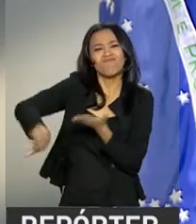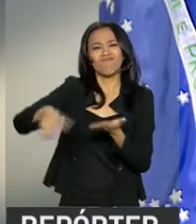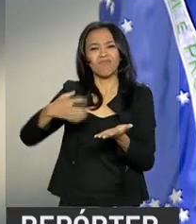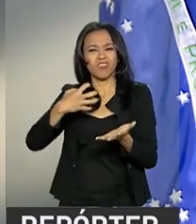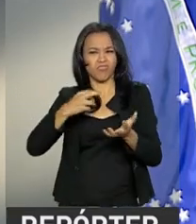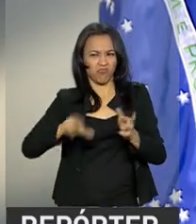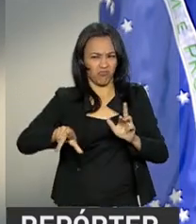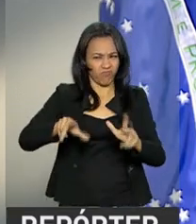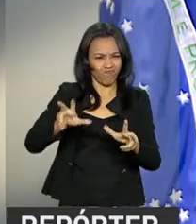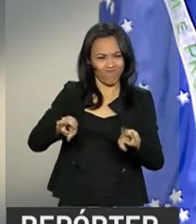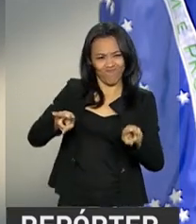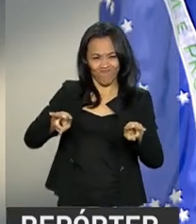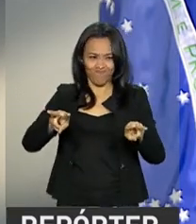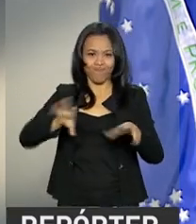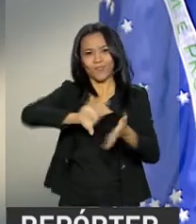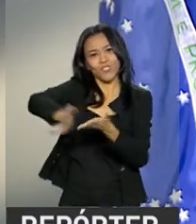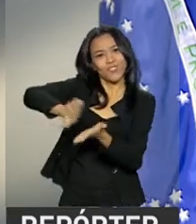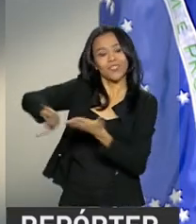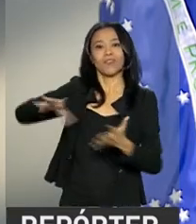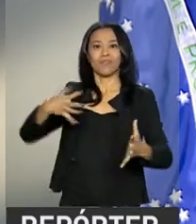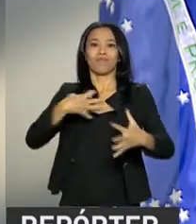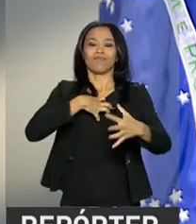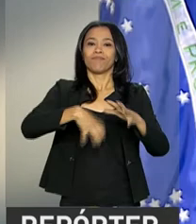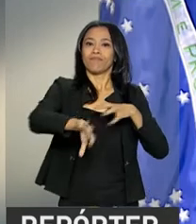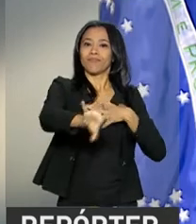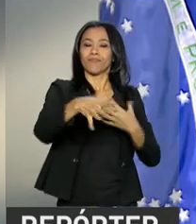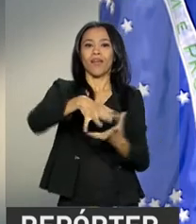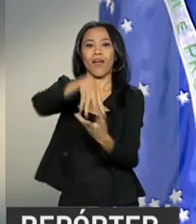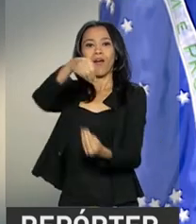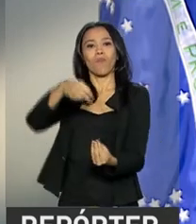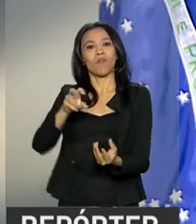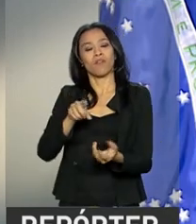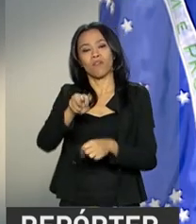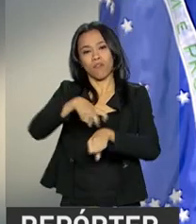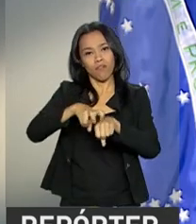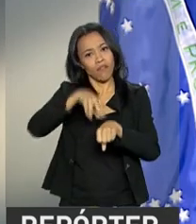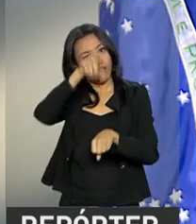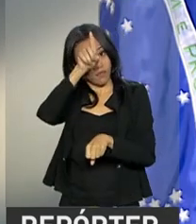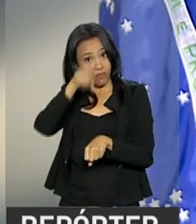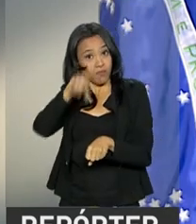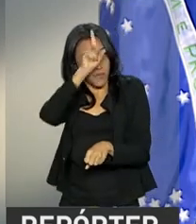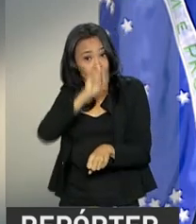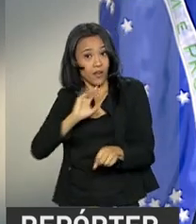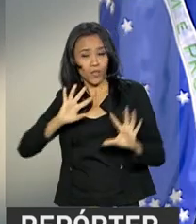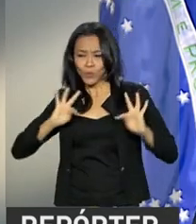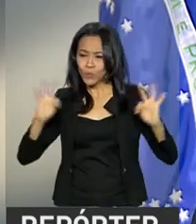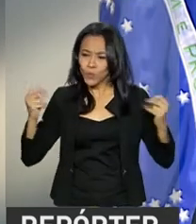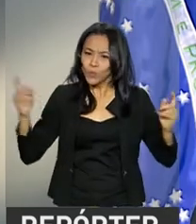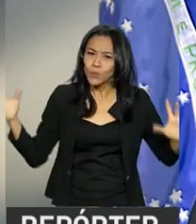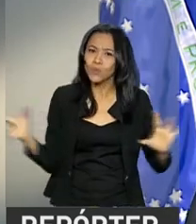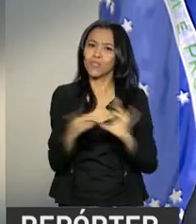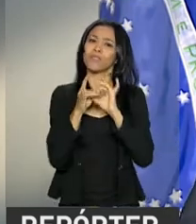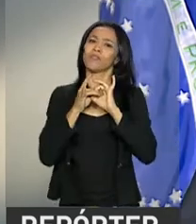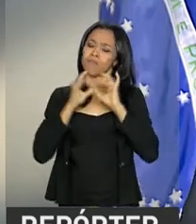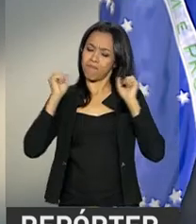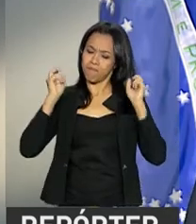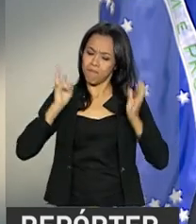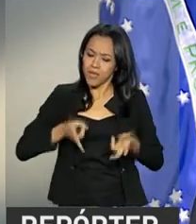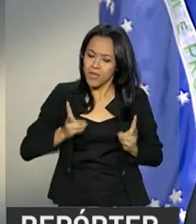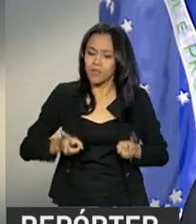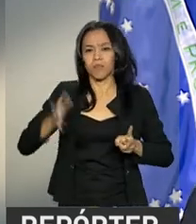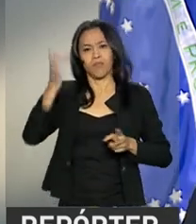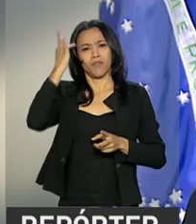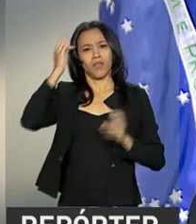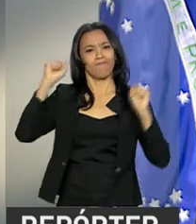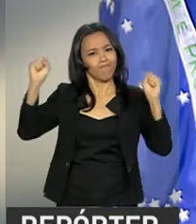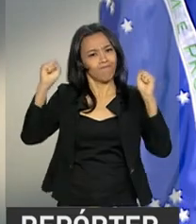diferenças. Prevalece nossa alma verde e amarela. E todos nós estaremos juntos na mesma torcida, na mesma fé,